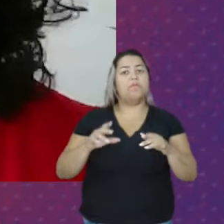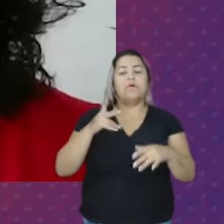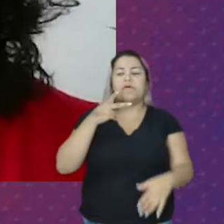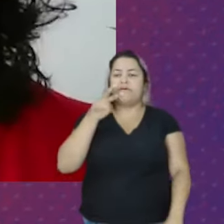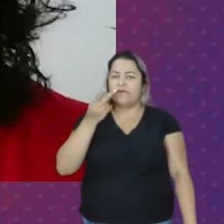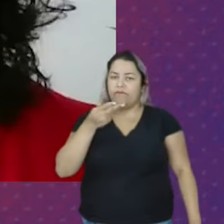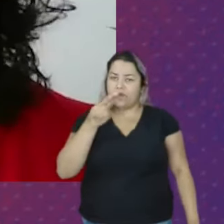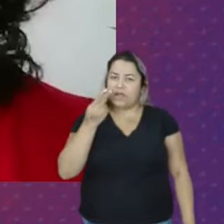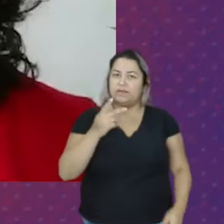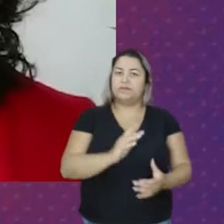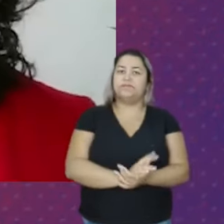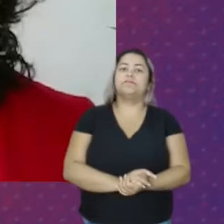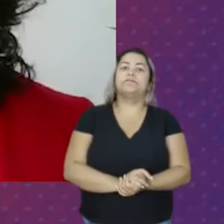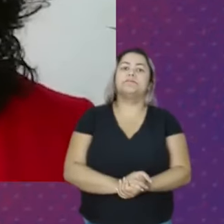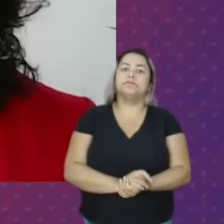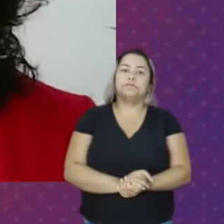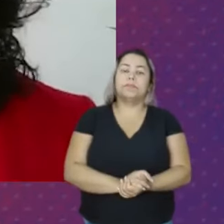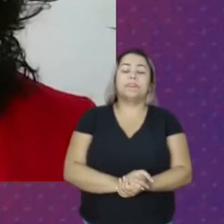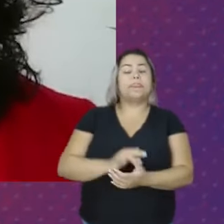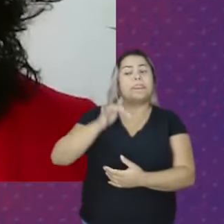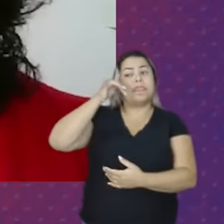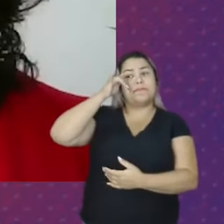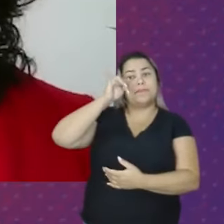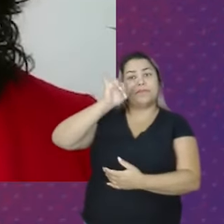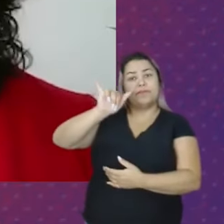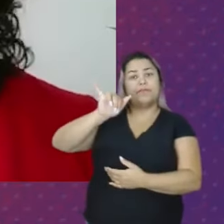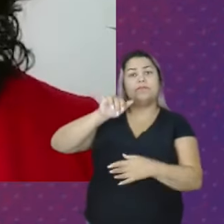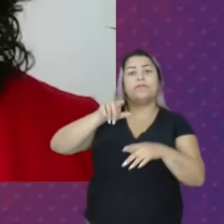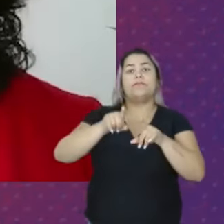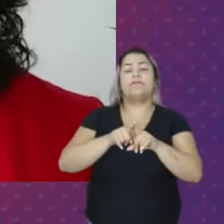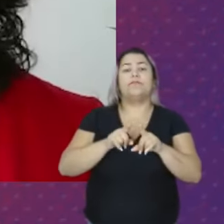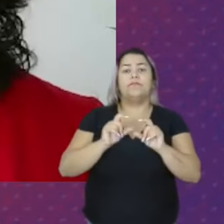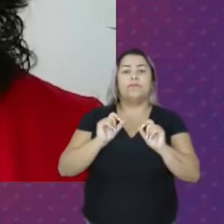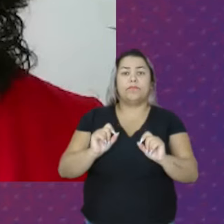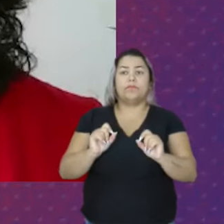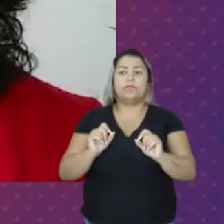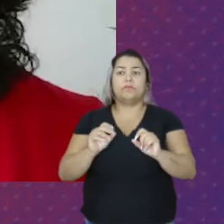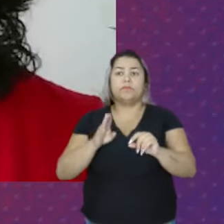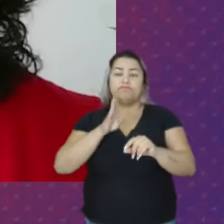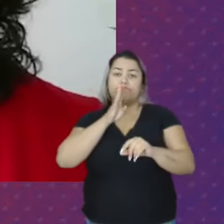relato. Isso para evitar a revitimização.